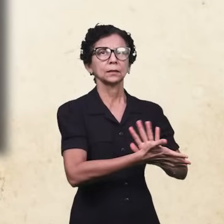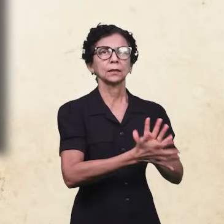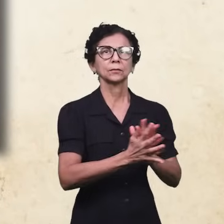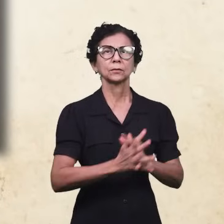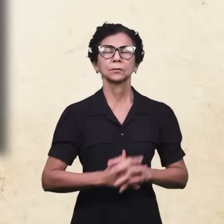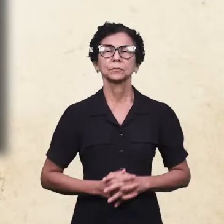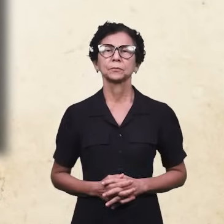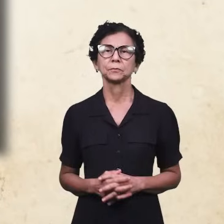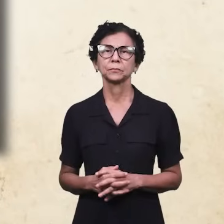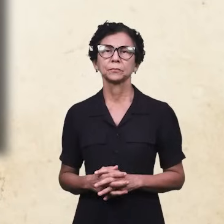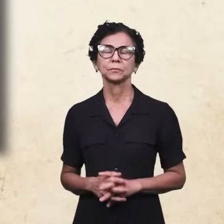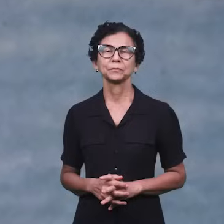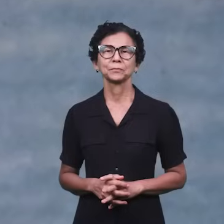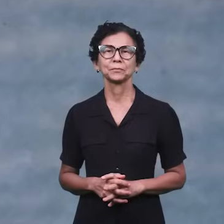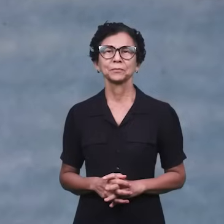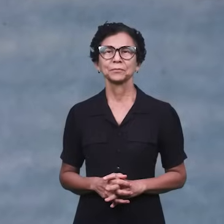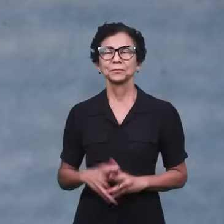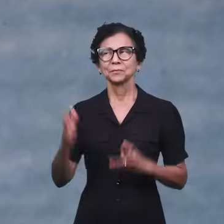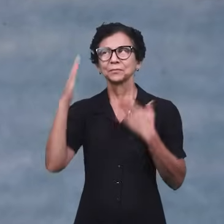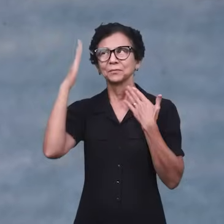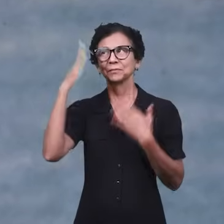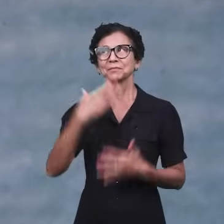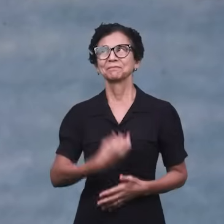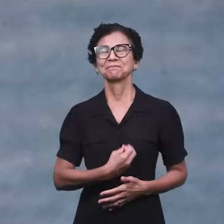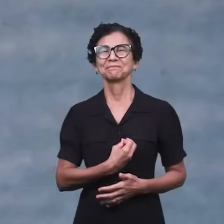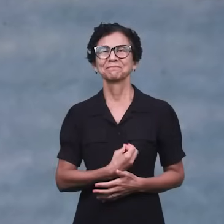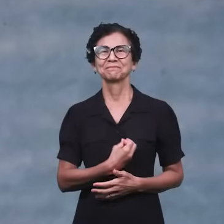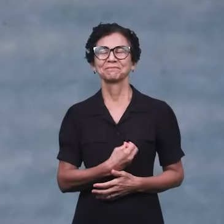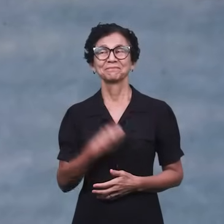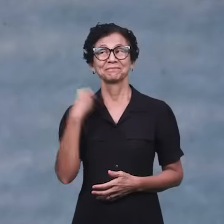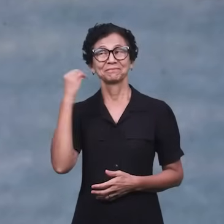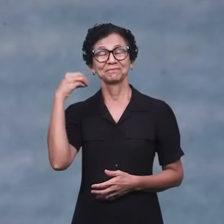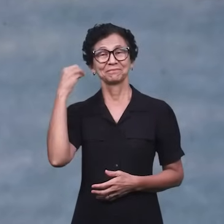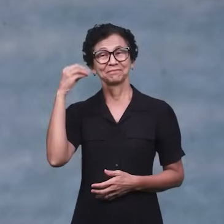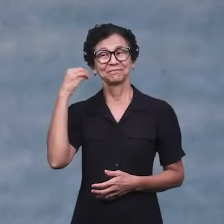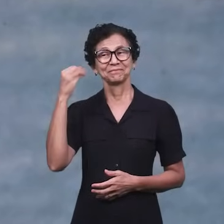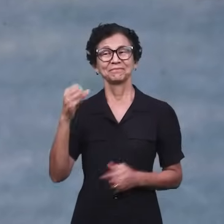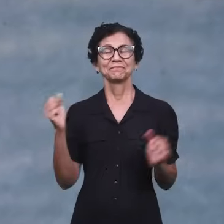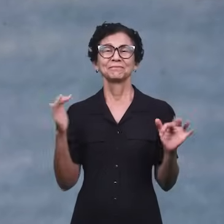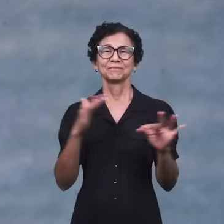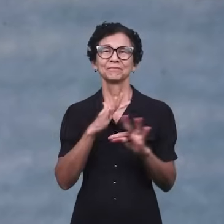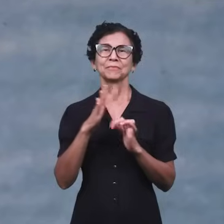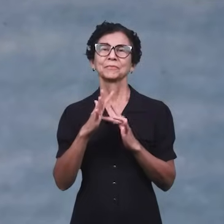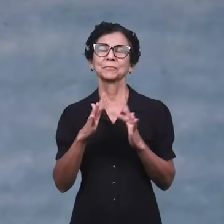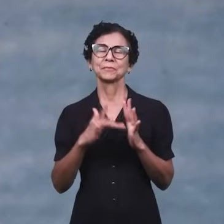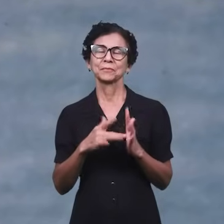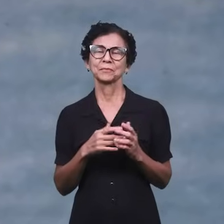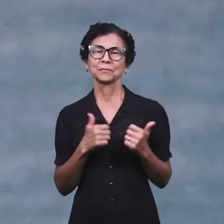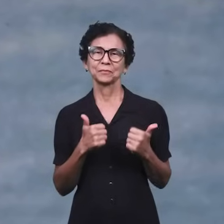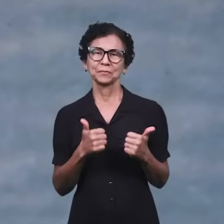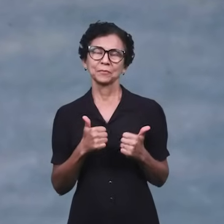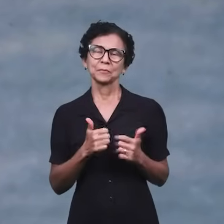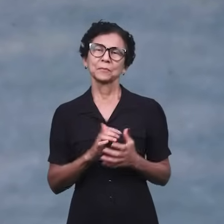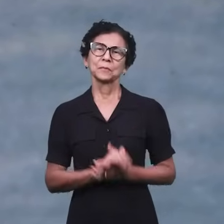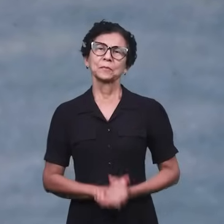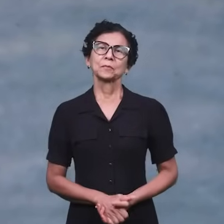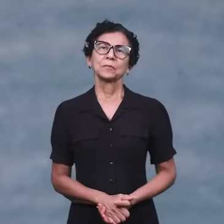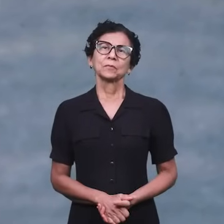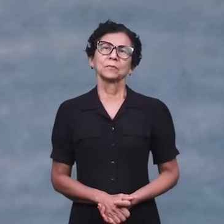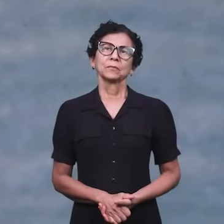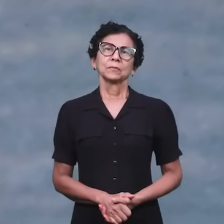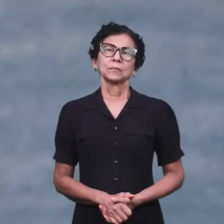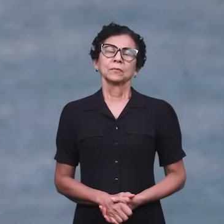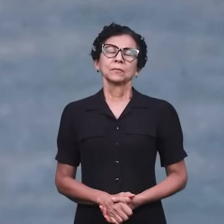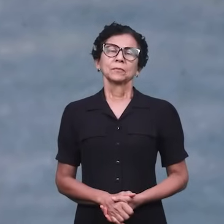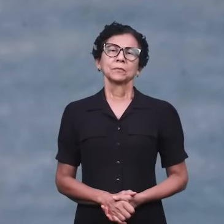da leitura palavra paz do Senhor Amém Bárbara Obrigado pela sua participação Obrigado pela sua experiência Glória a Jesus contribui bastante